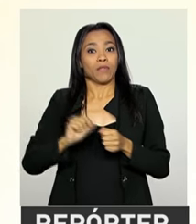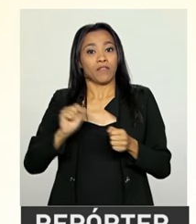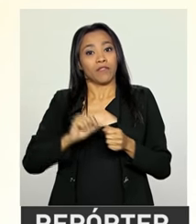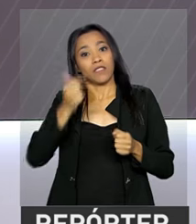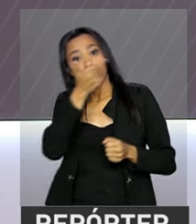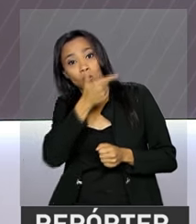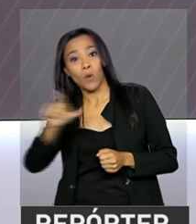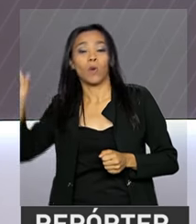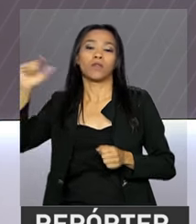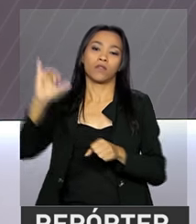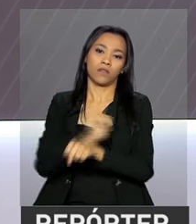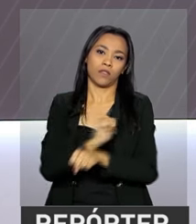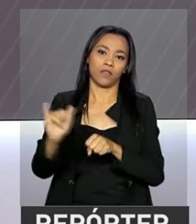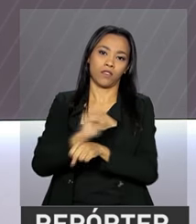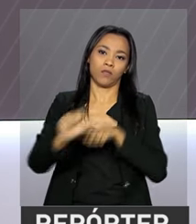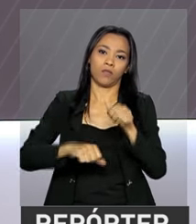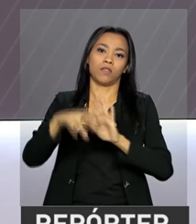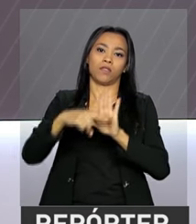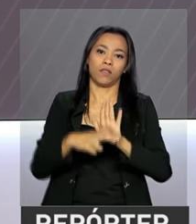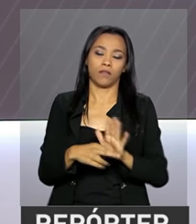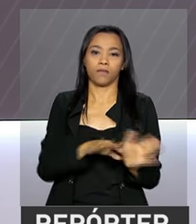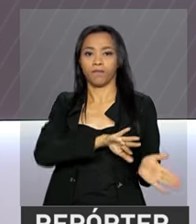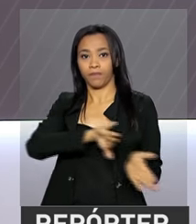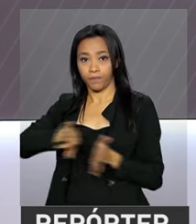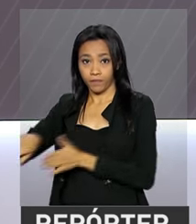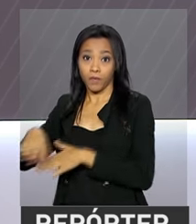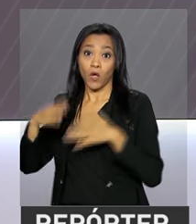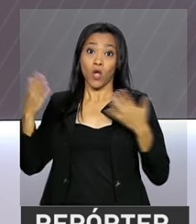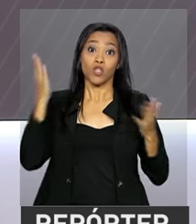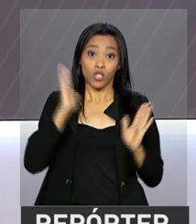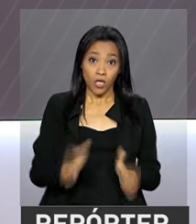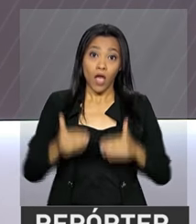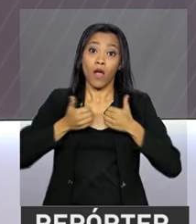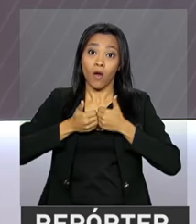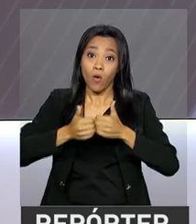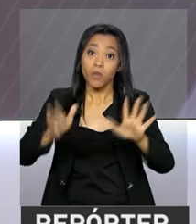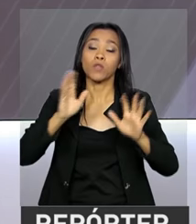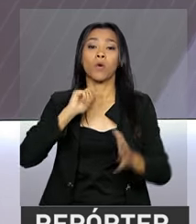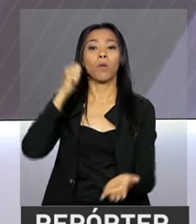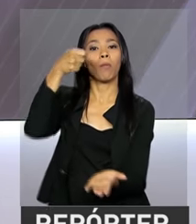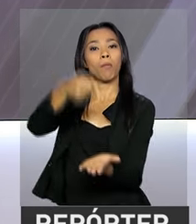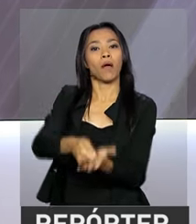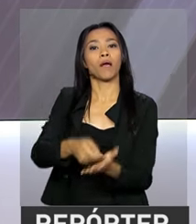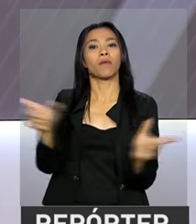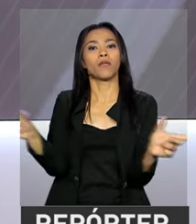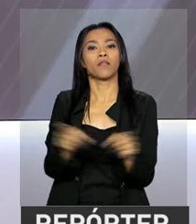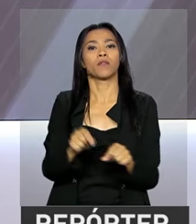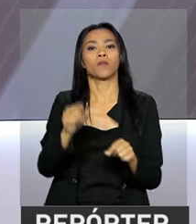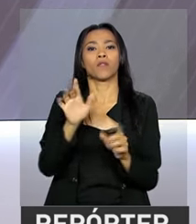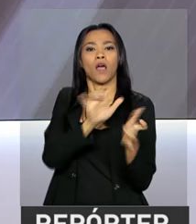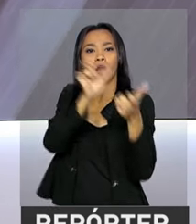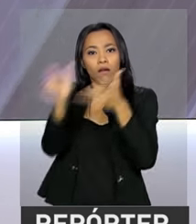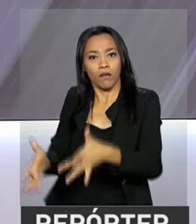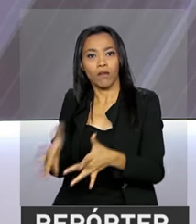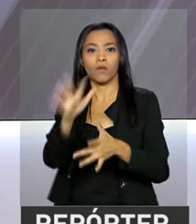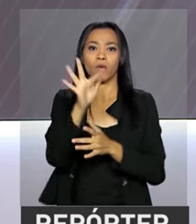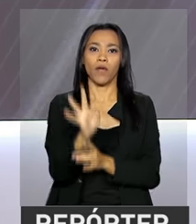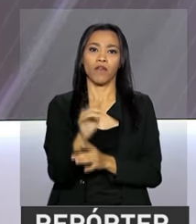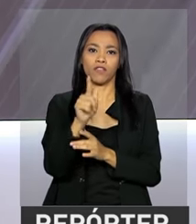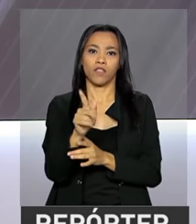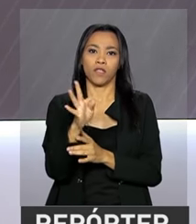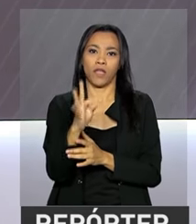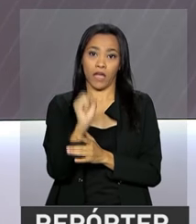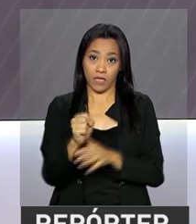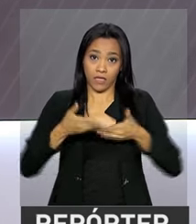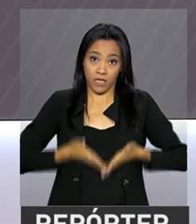natureza. Começou no último sábado o pagamento das contas inativas do FGTS para os nascidos em março, abril e